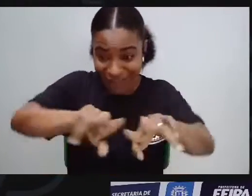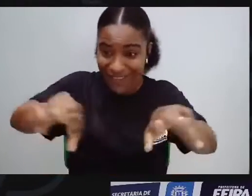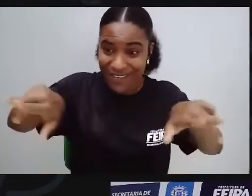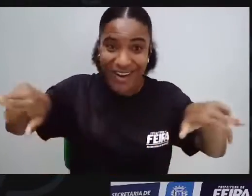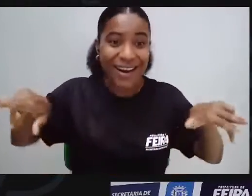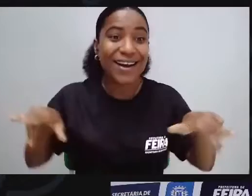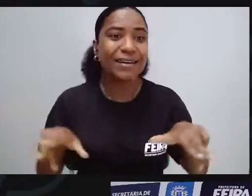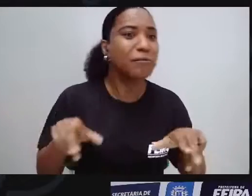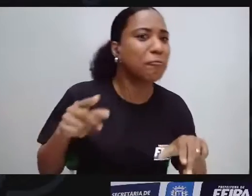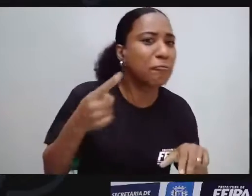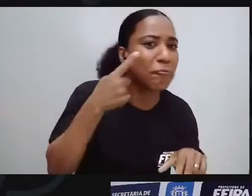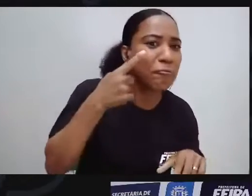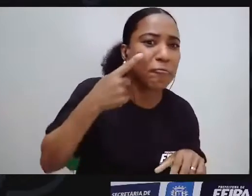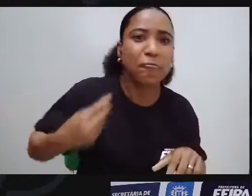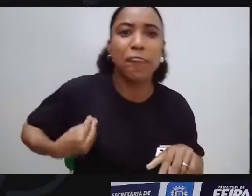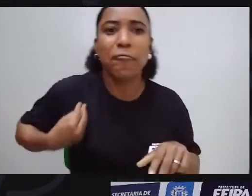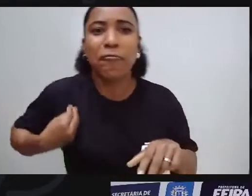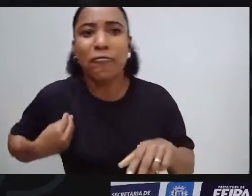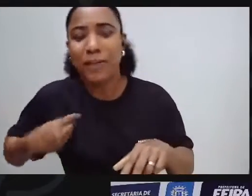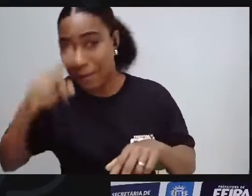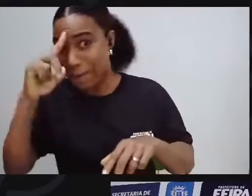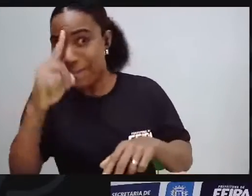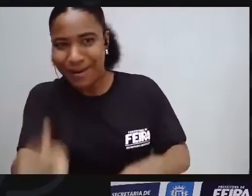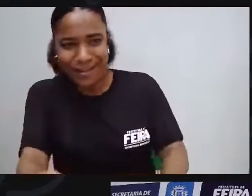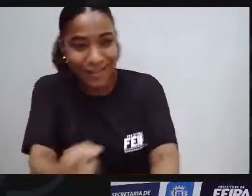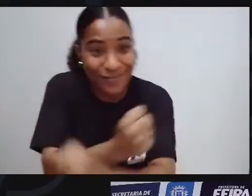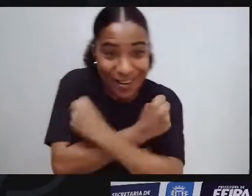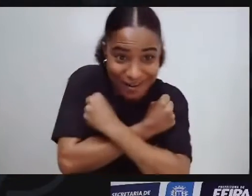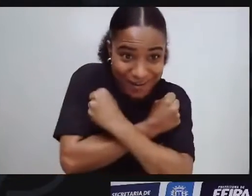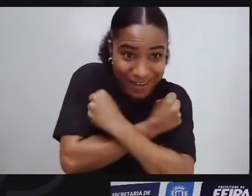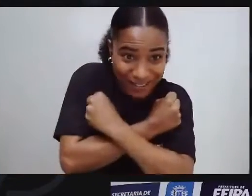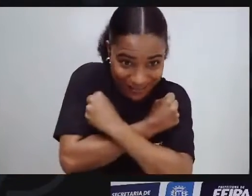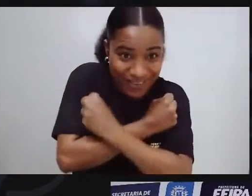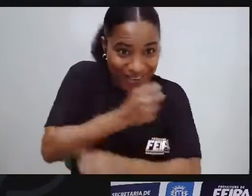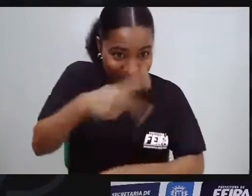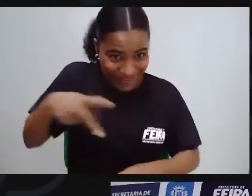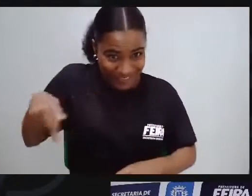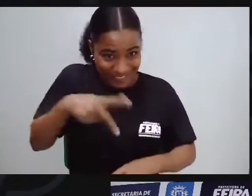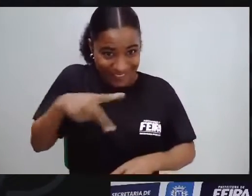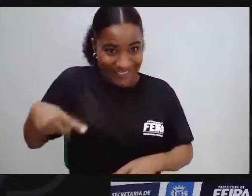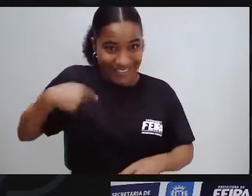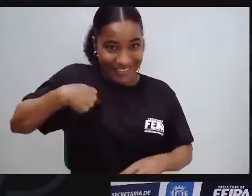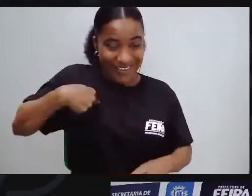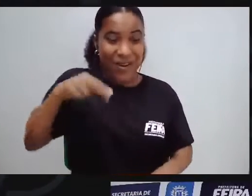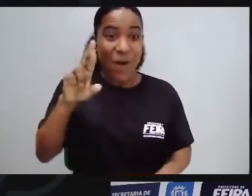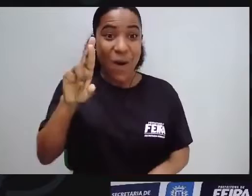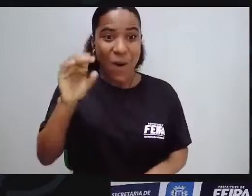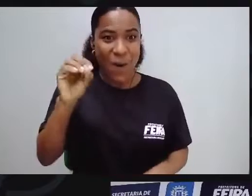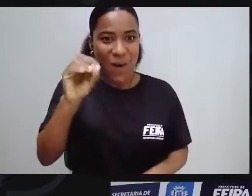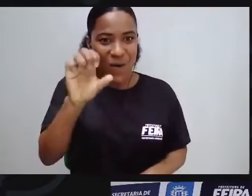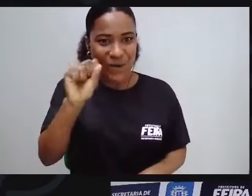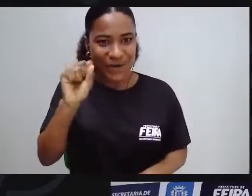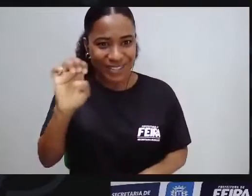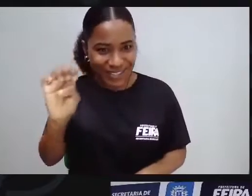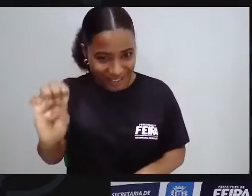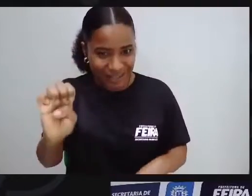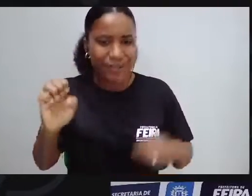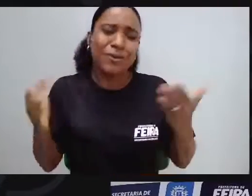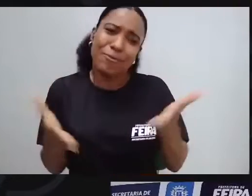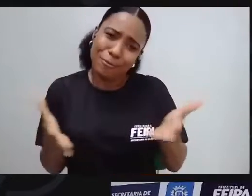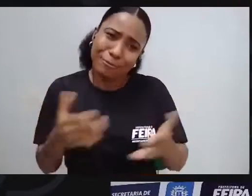Damião ó um abraço apertado da pro Rose certa estamos com saudades hoje